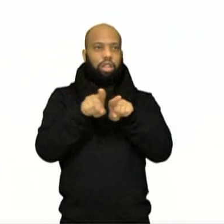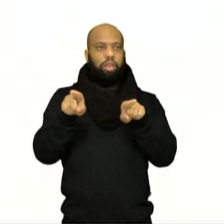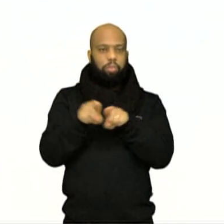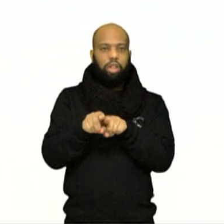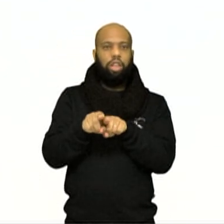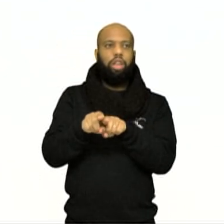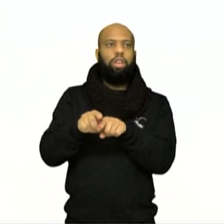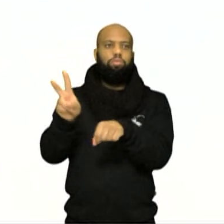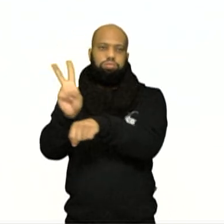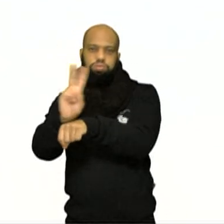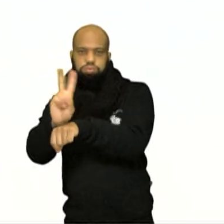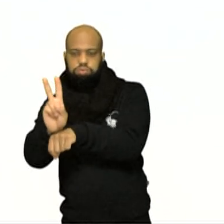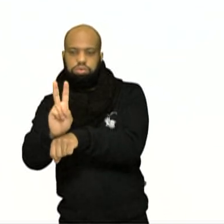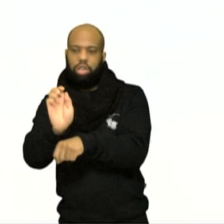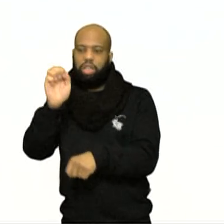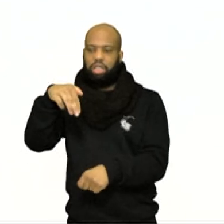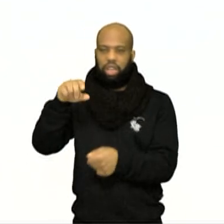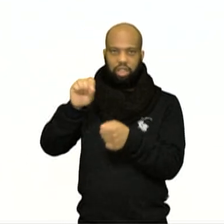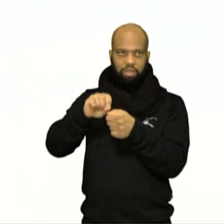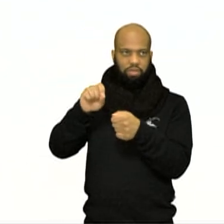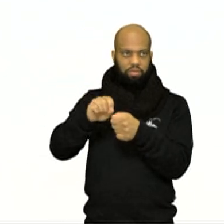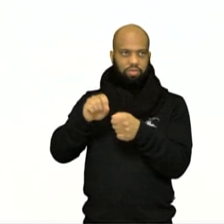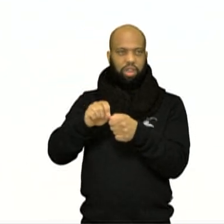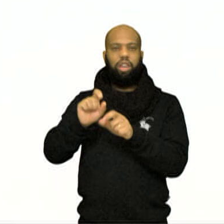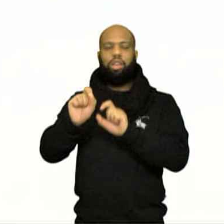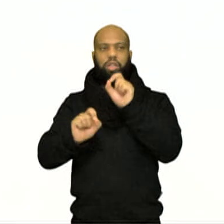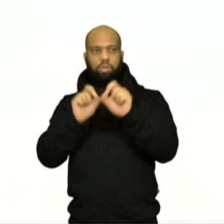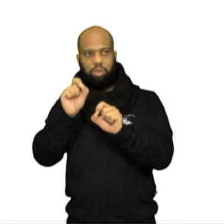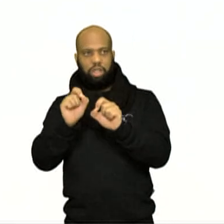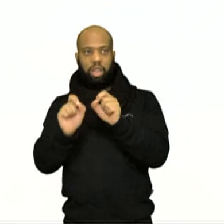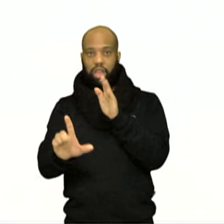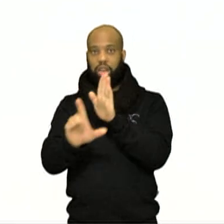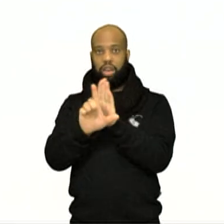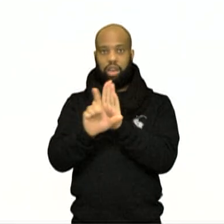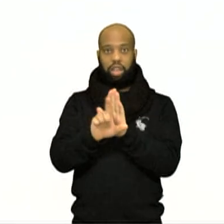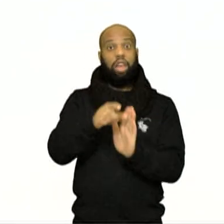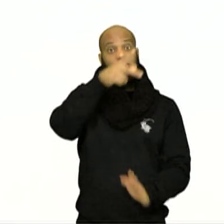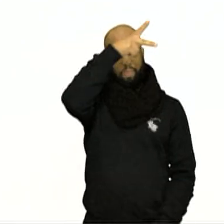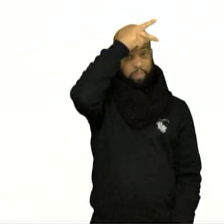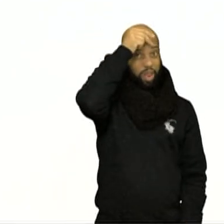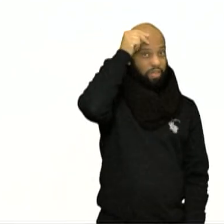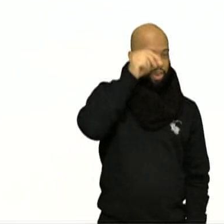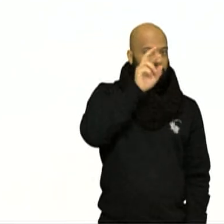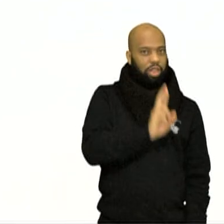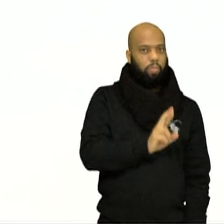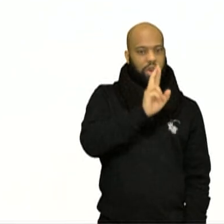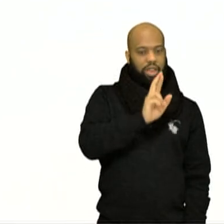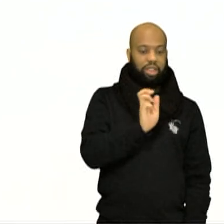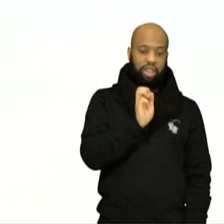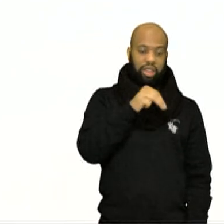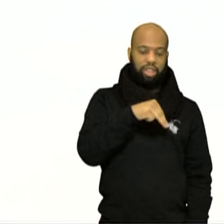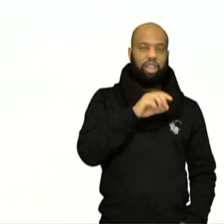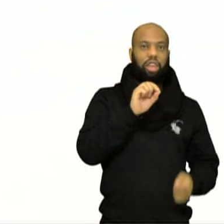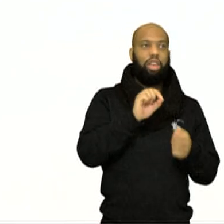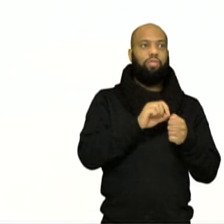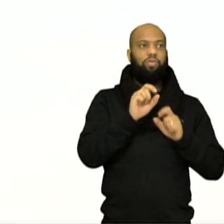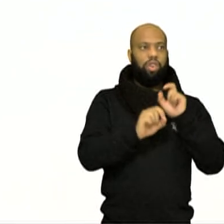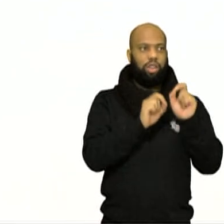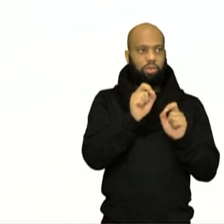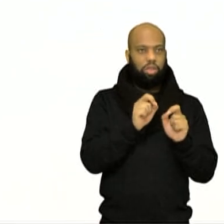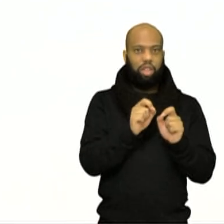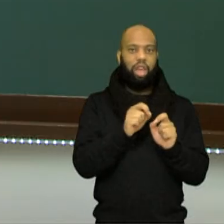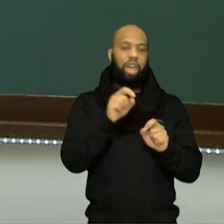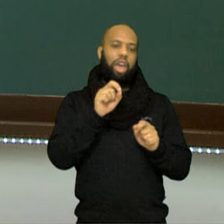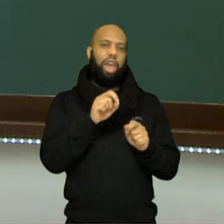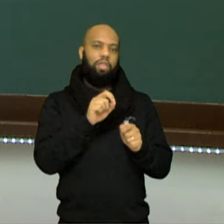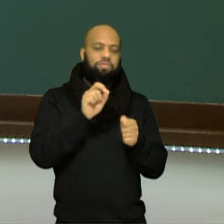há o poder executivo ali, aliás, o prefeito representa esse poder executivo, né? Mas ele é mediado,